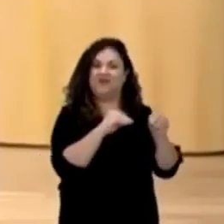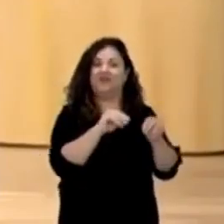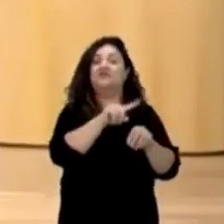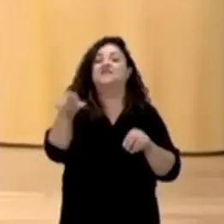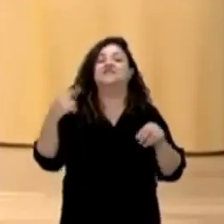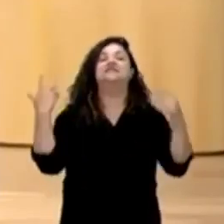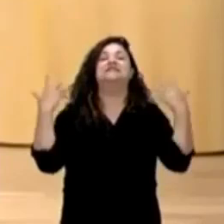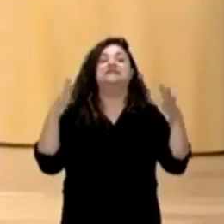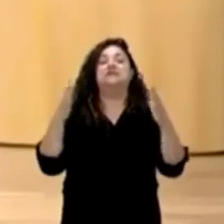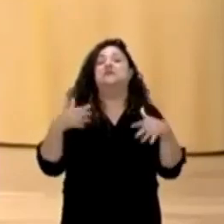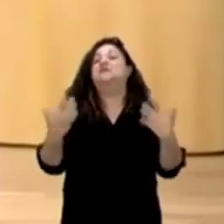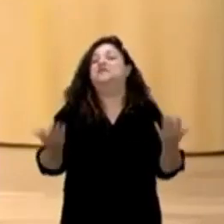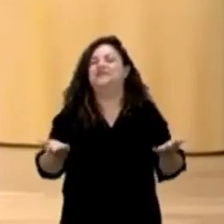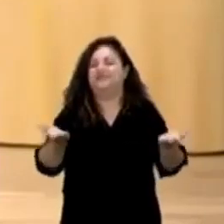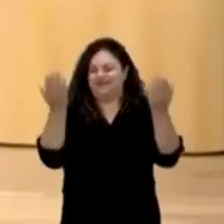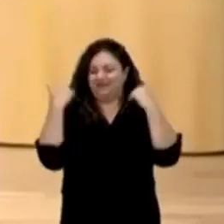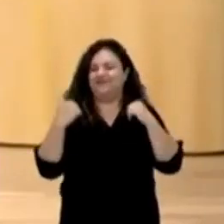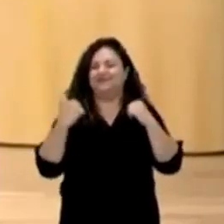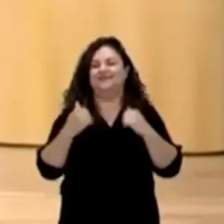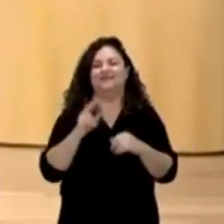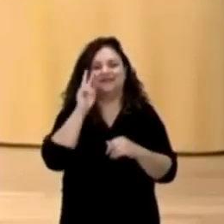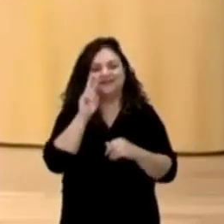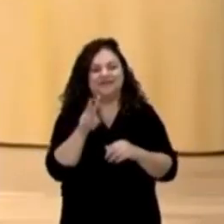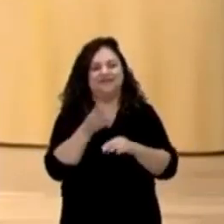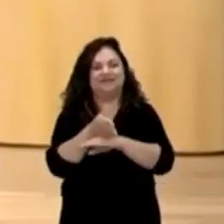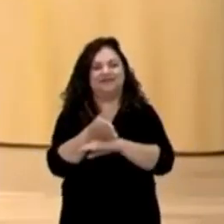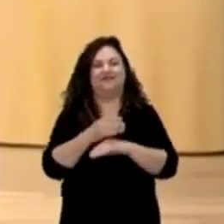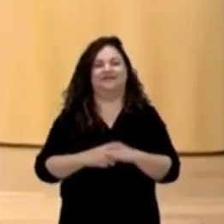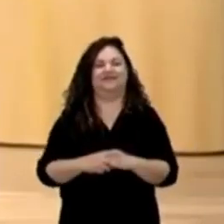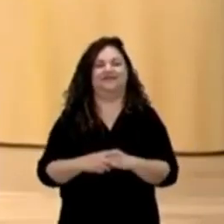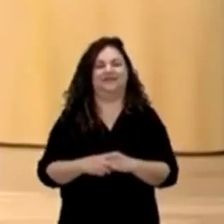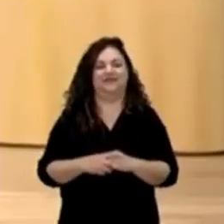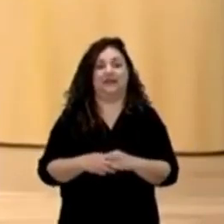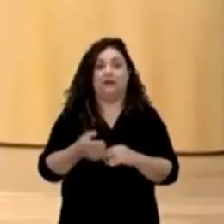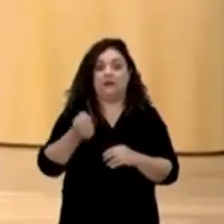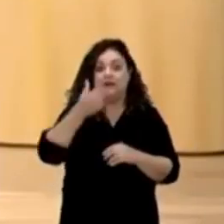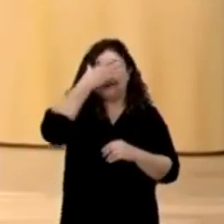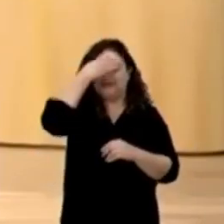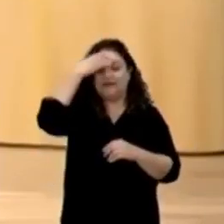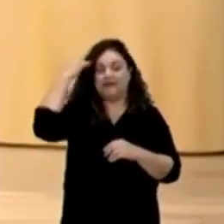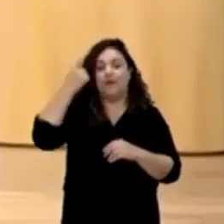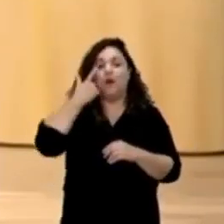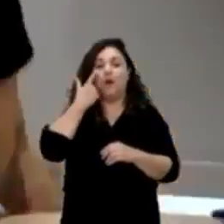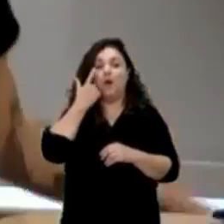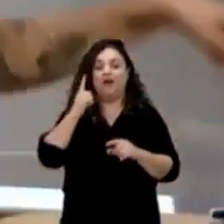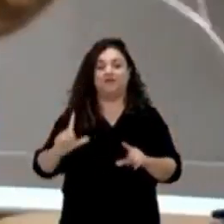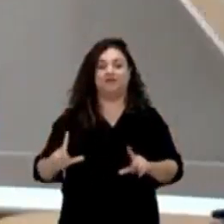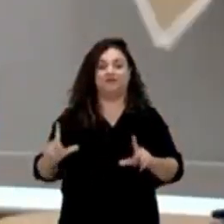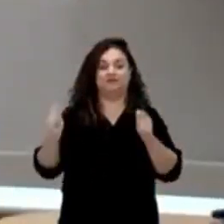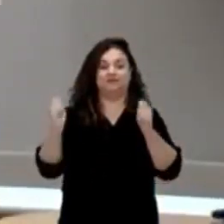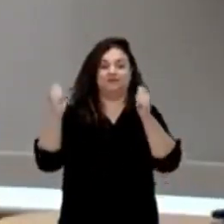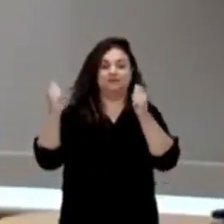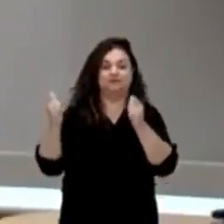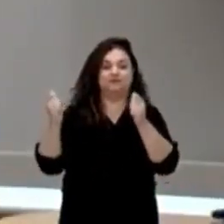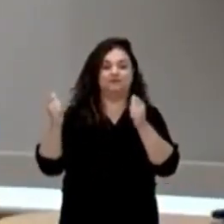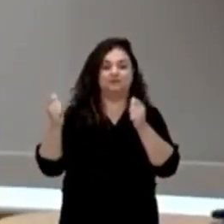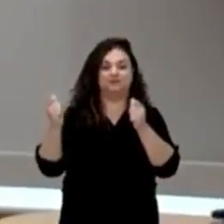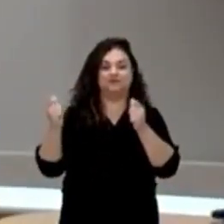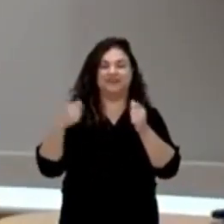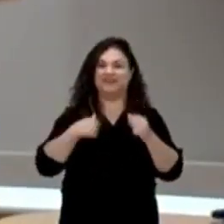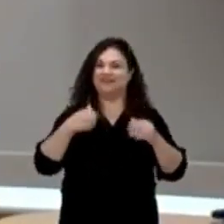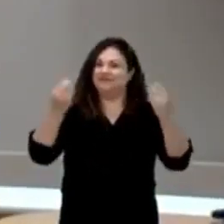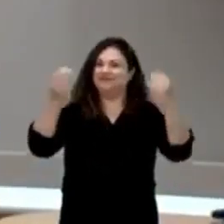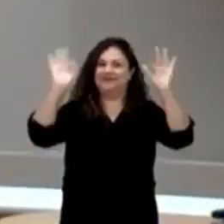celebrando, né, hoje com a gente. Sim, a gente... Eu quase que eu esqueço, mas eu trouxe uma plaquinha, gente. Muito